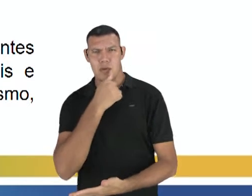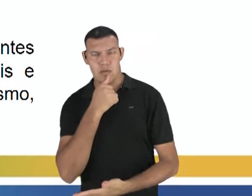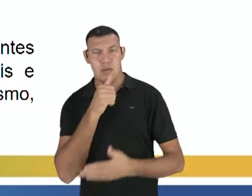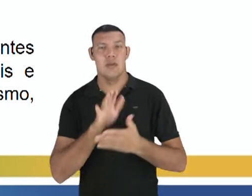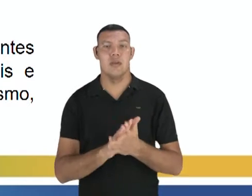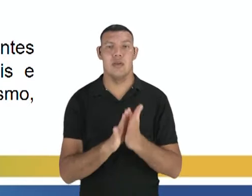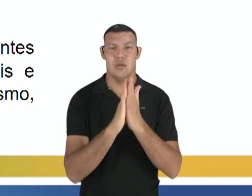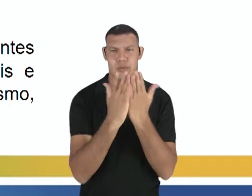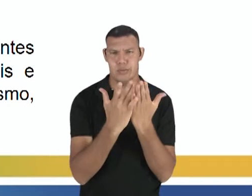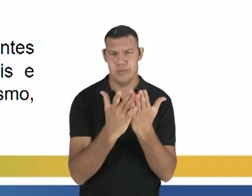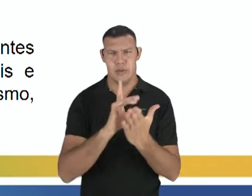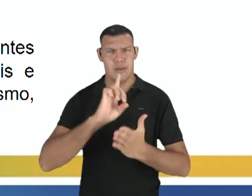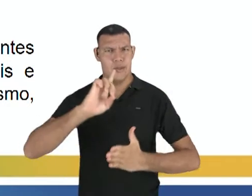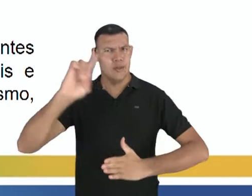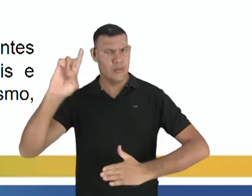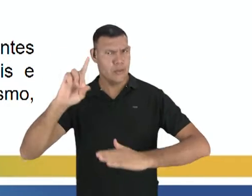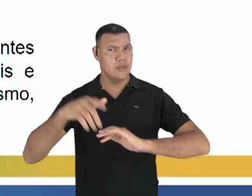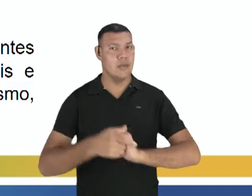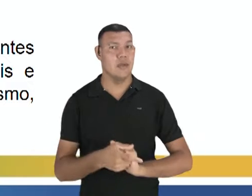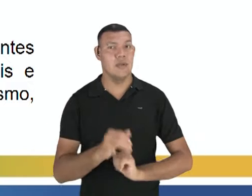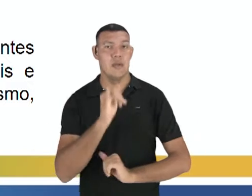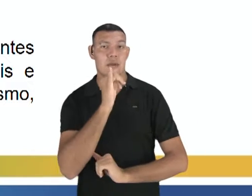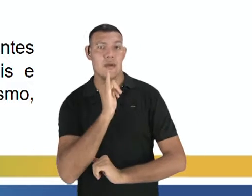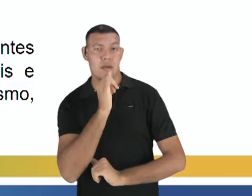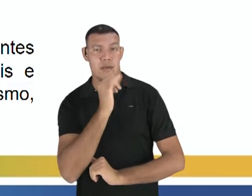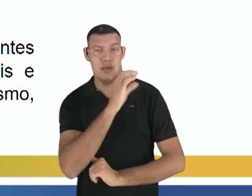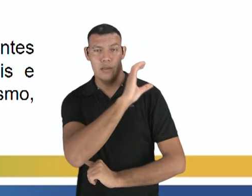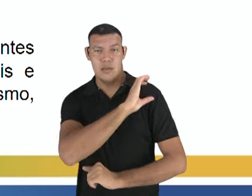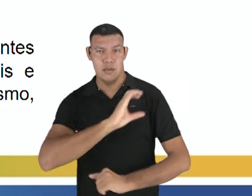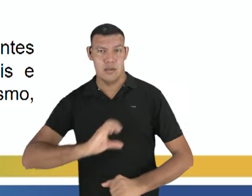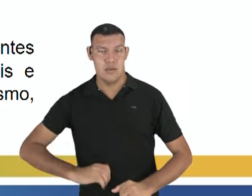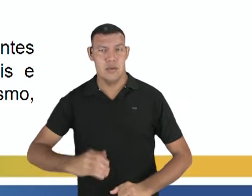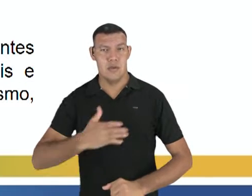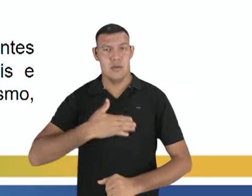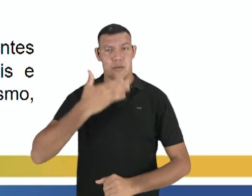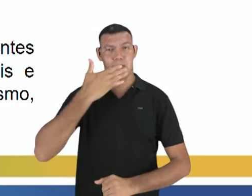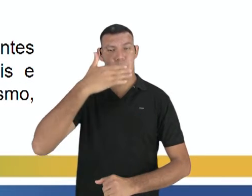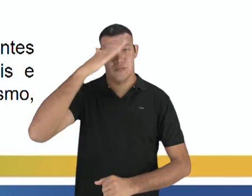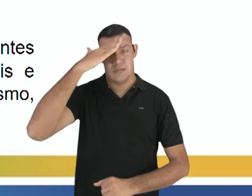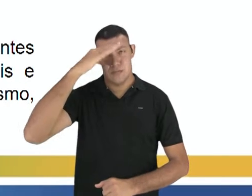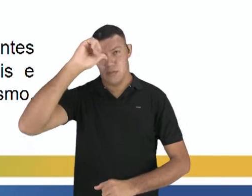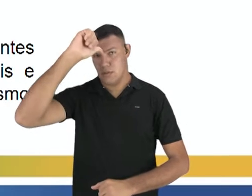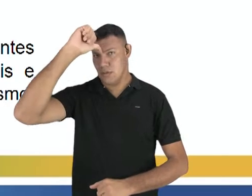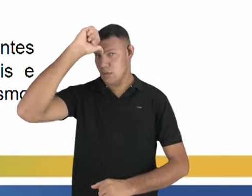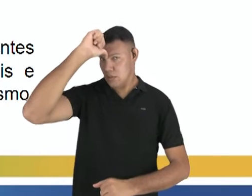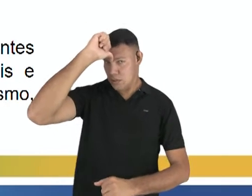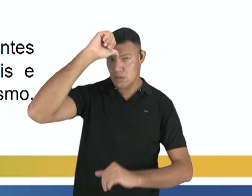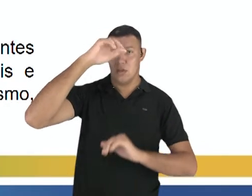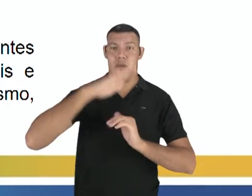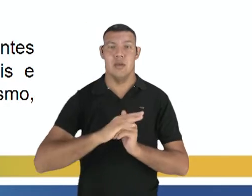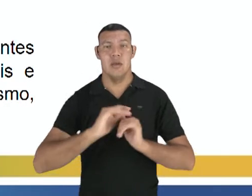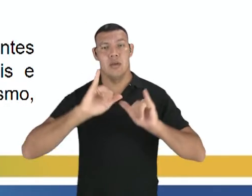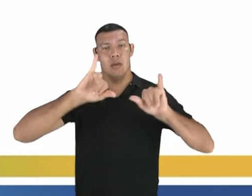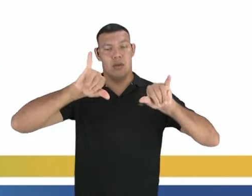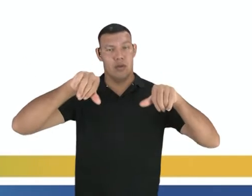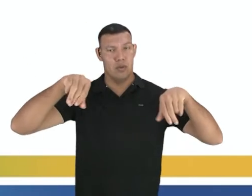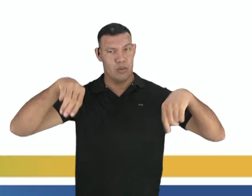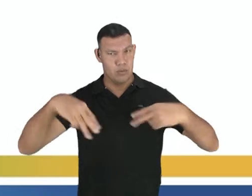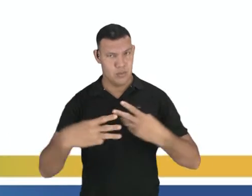códigos morais, como por exemplo o cristianismo, o islamismo, o hinduísmo, o judaísmo, entre outras